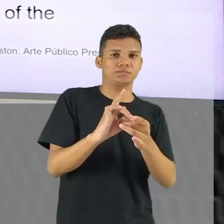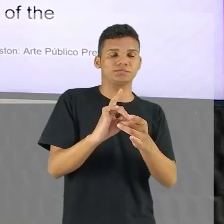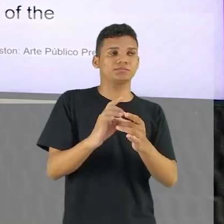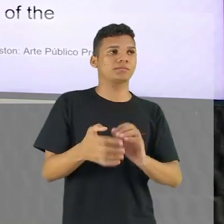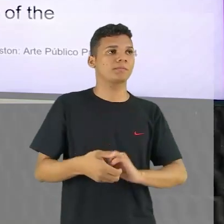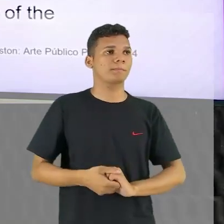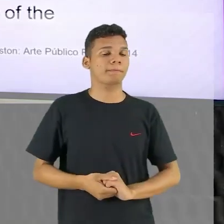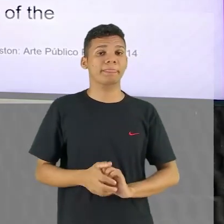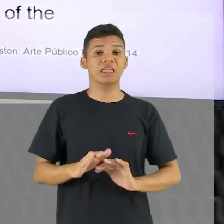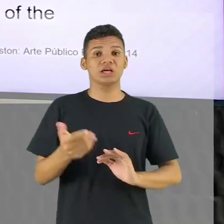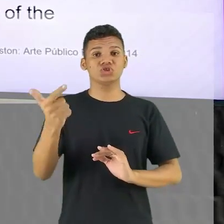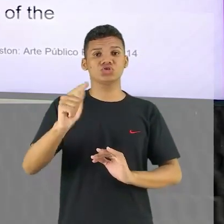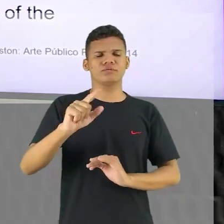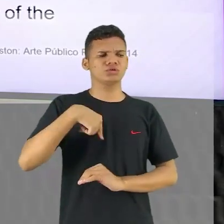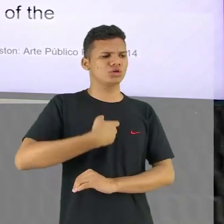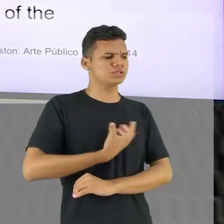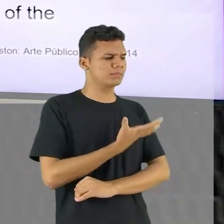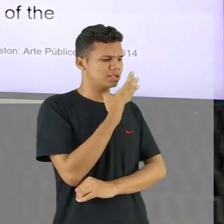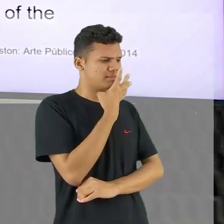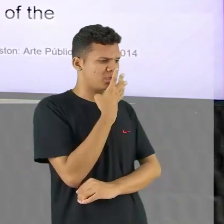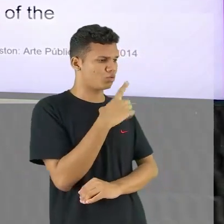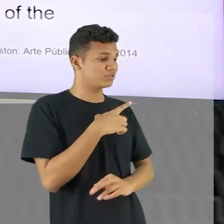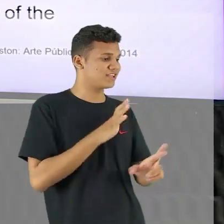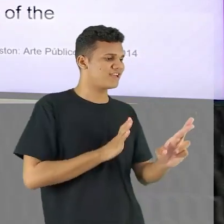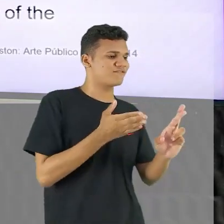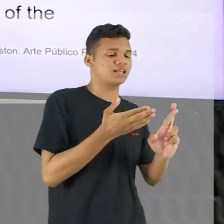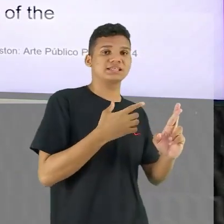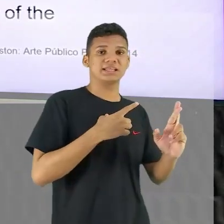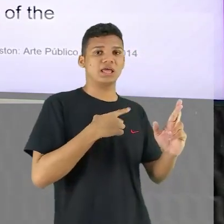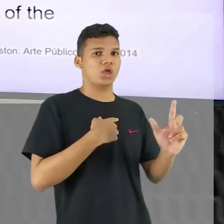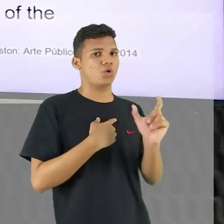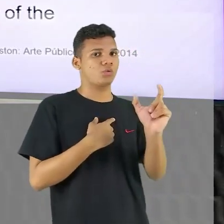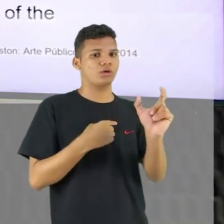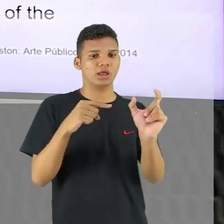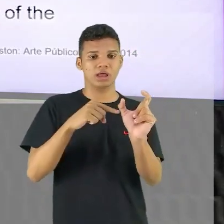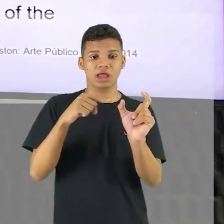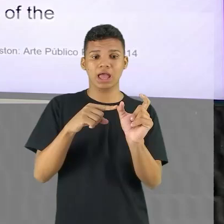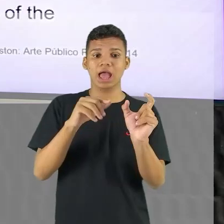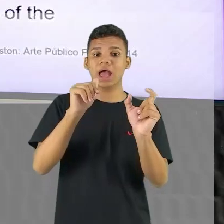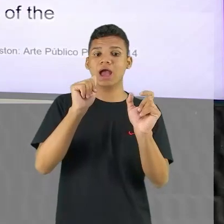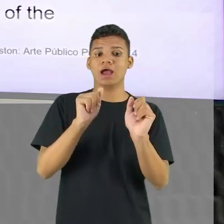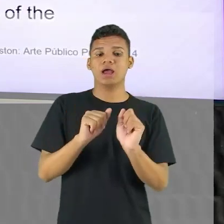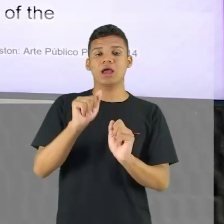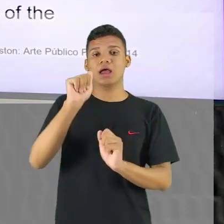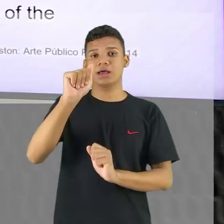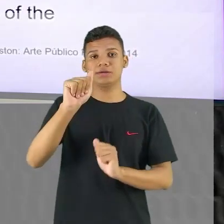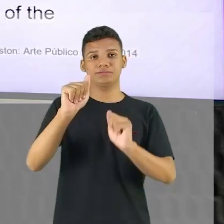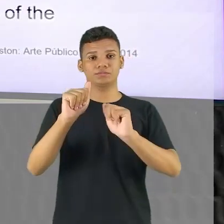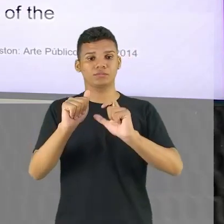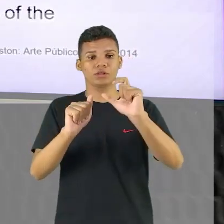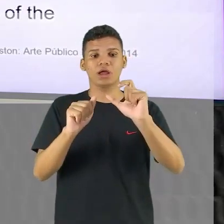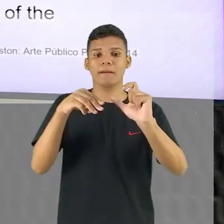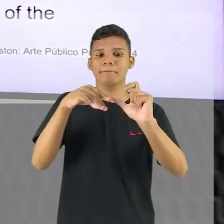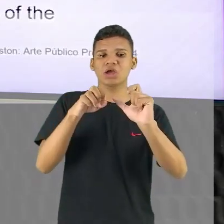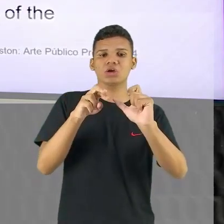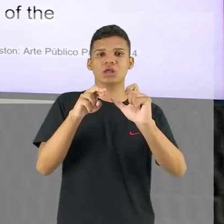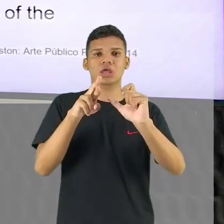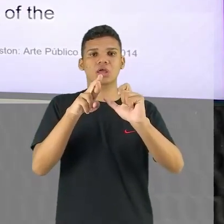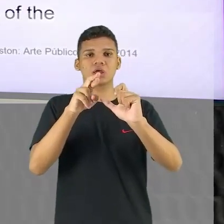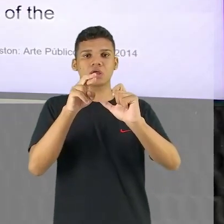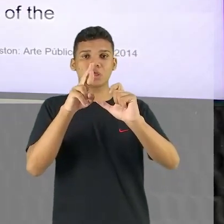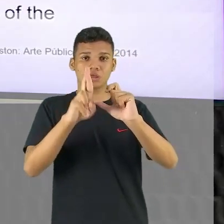novo, a gente vai ver essa referência ao termo, American, com RI destacado, que é